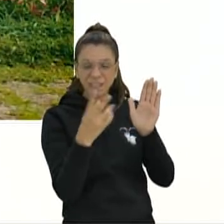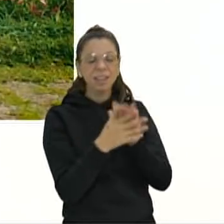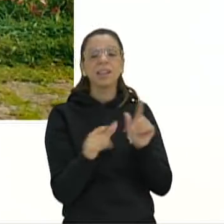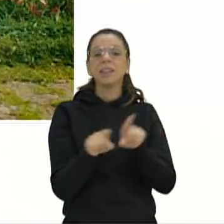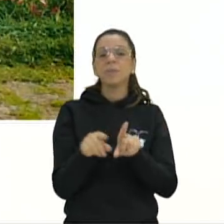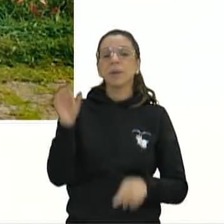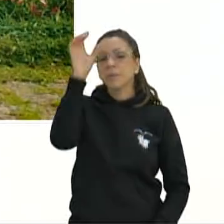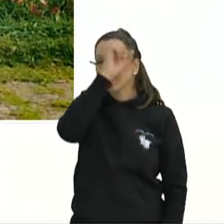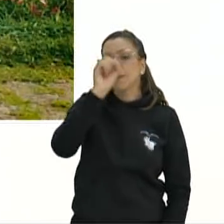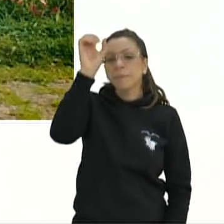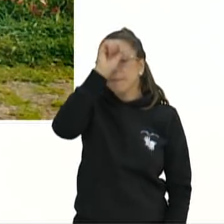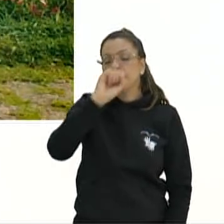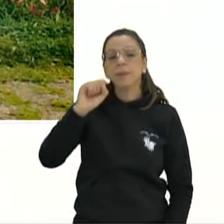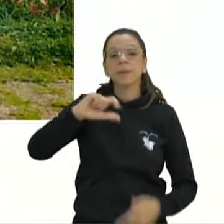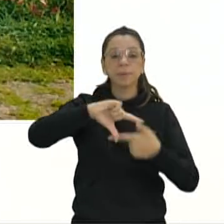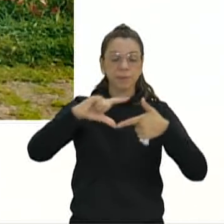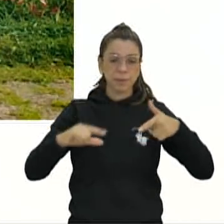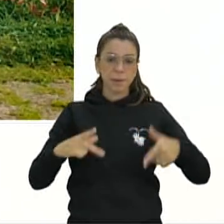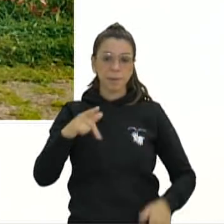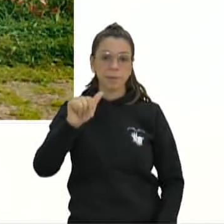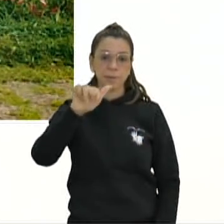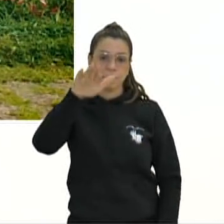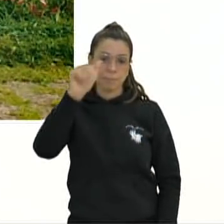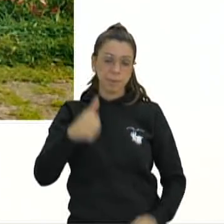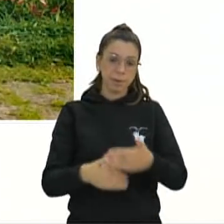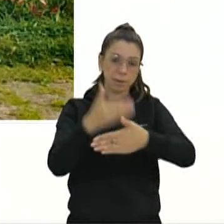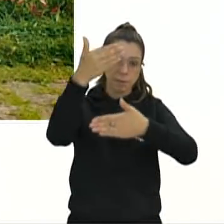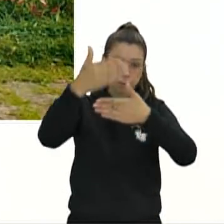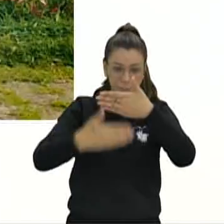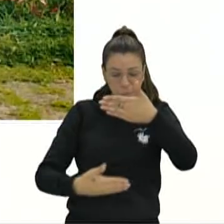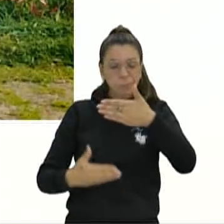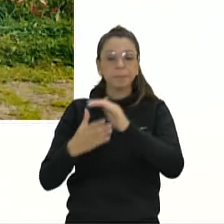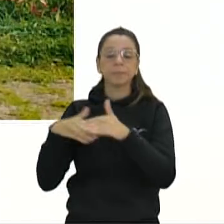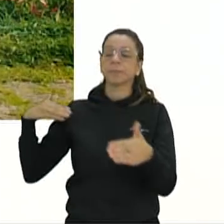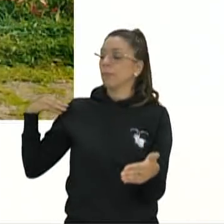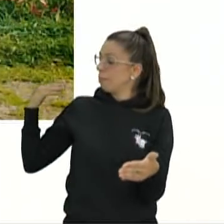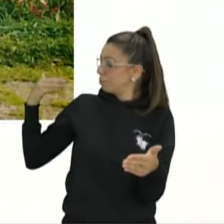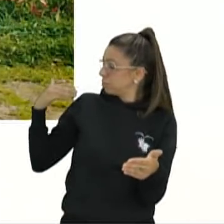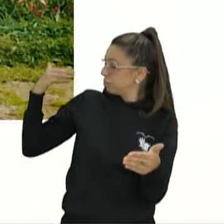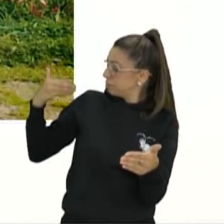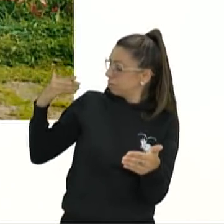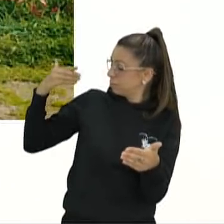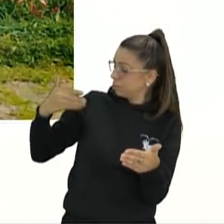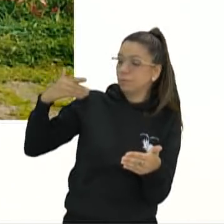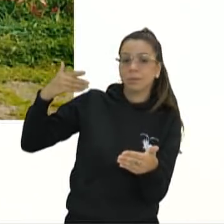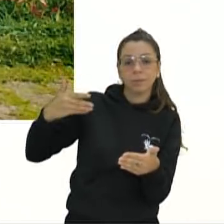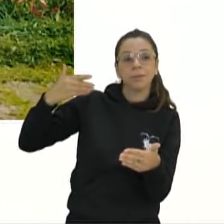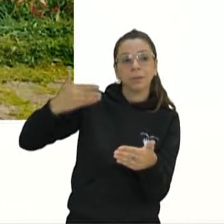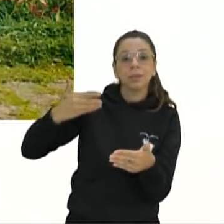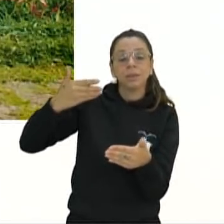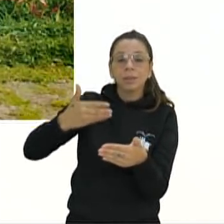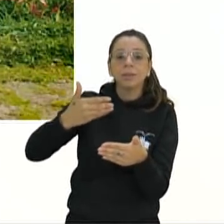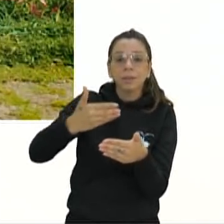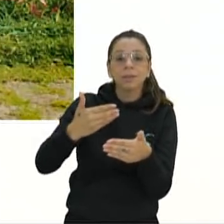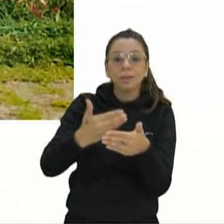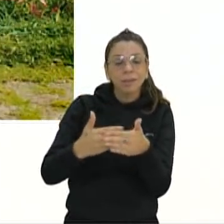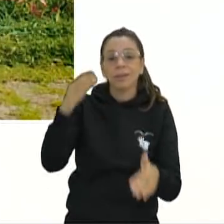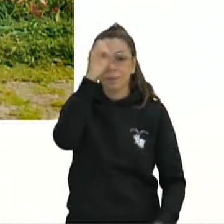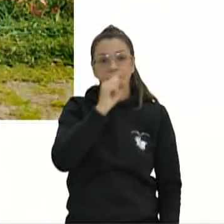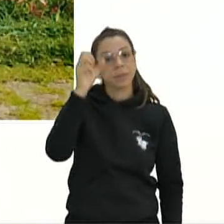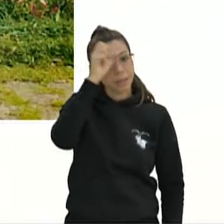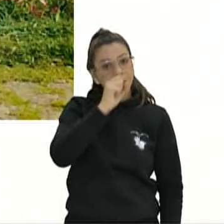aprendeu da geometria plana já ao longo dessa caminhada, ao longo desse teu processo